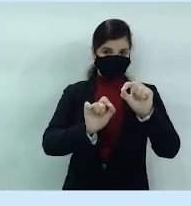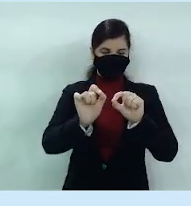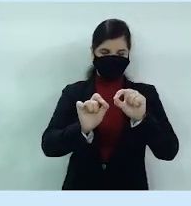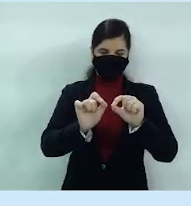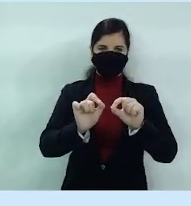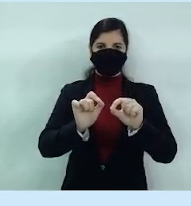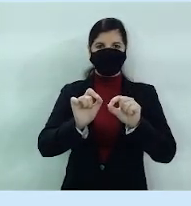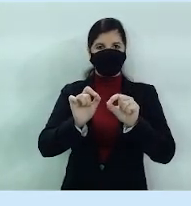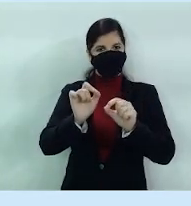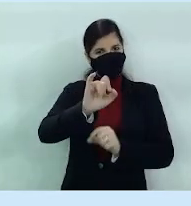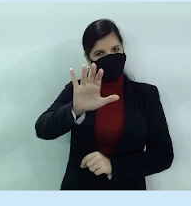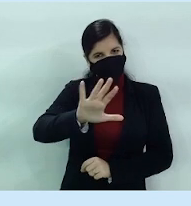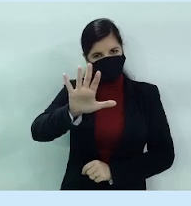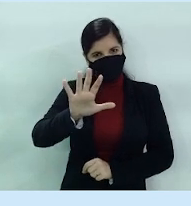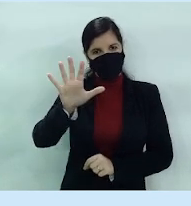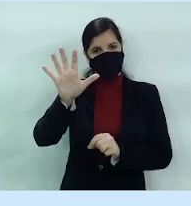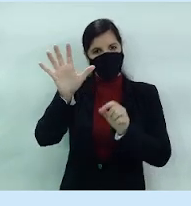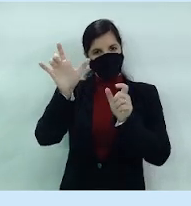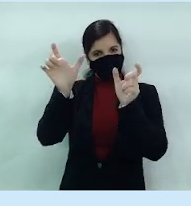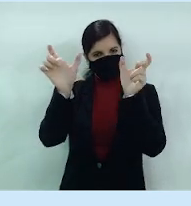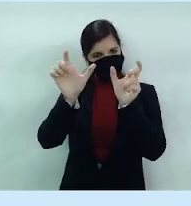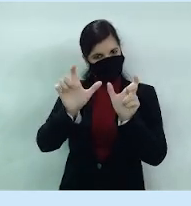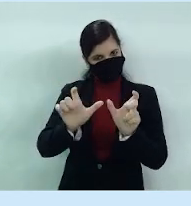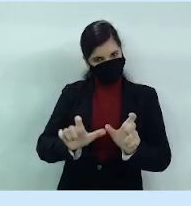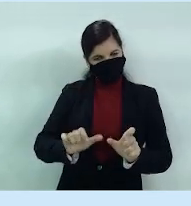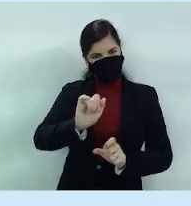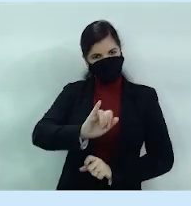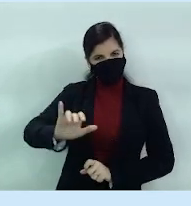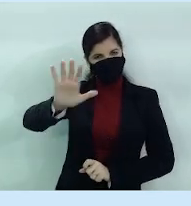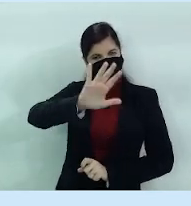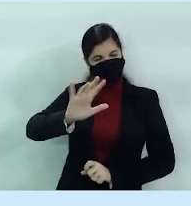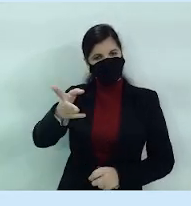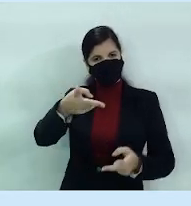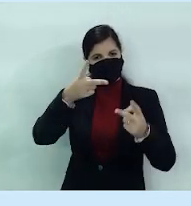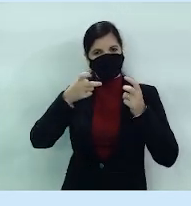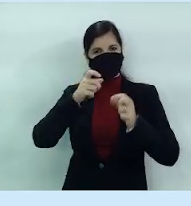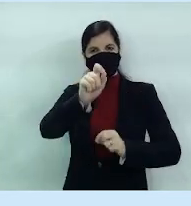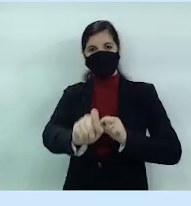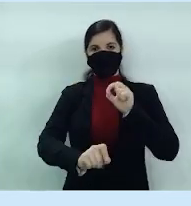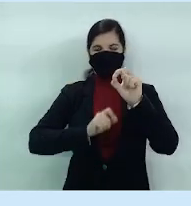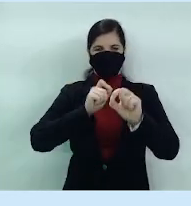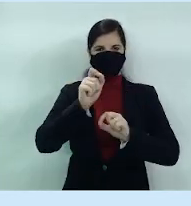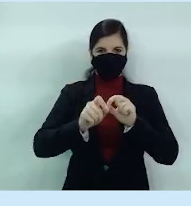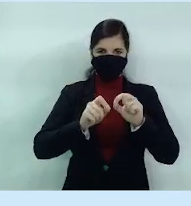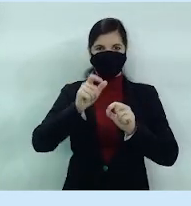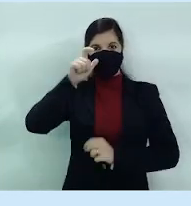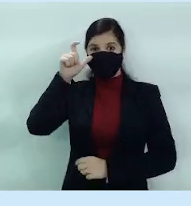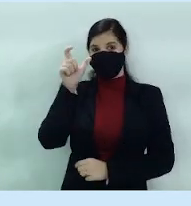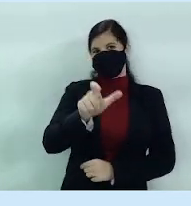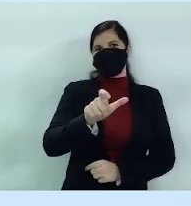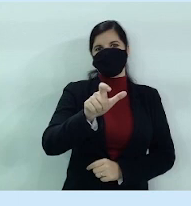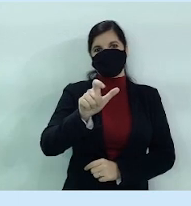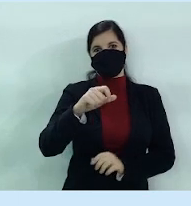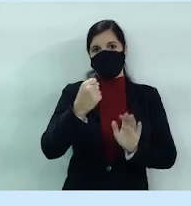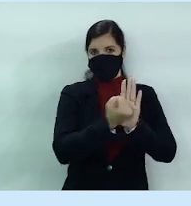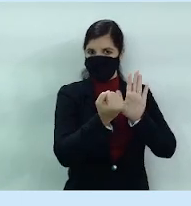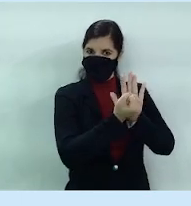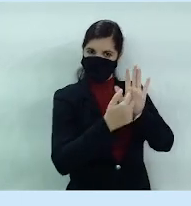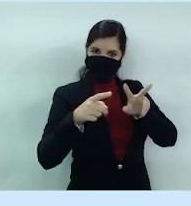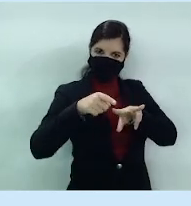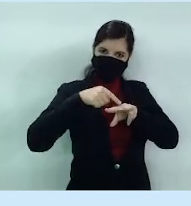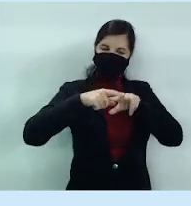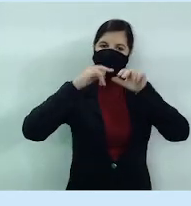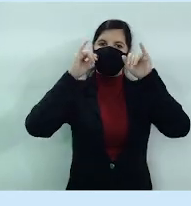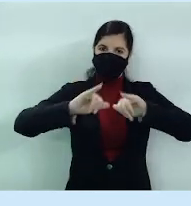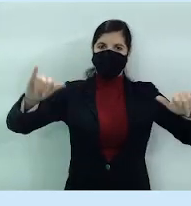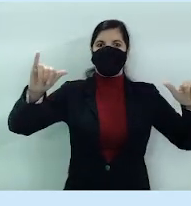Pelo conjunto de toda essa propaganda, a gente consegue perceber a intenção da marca em